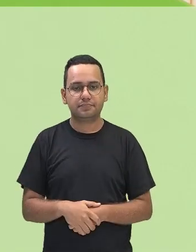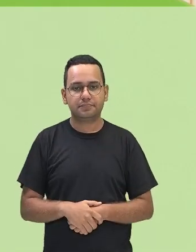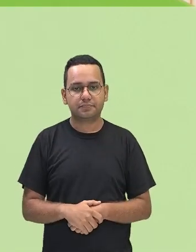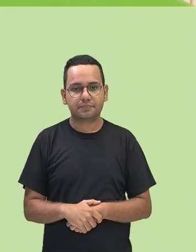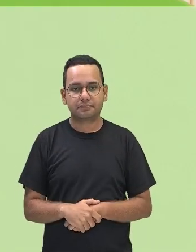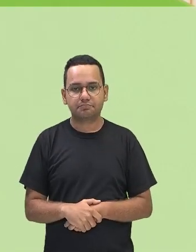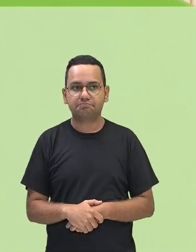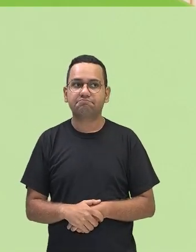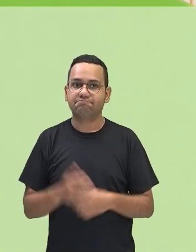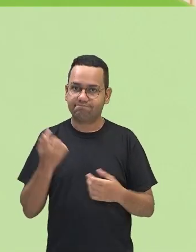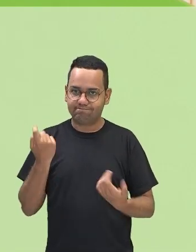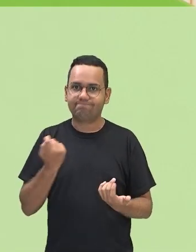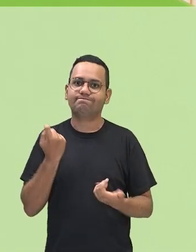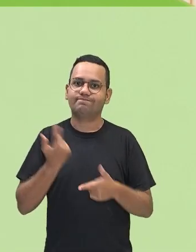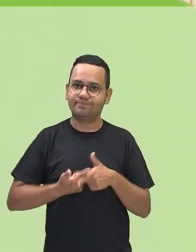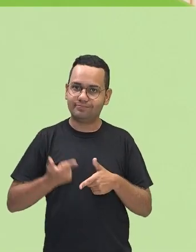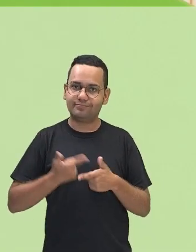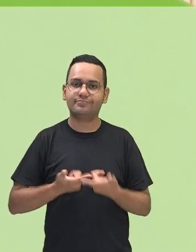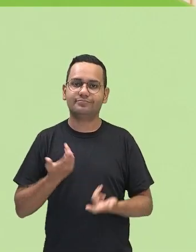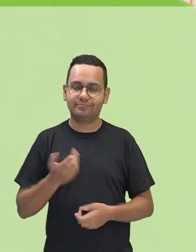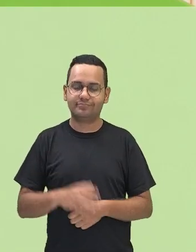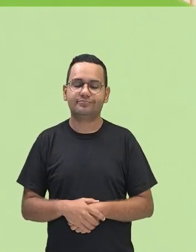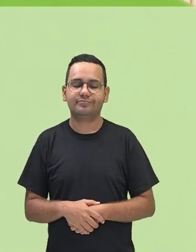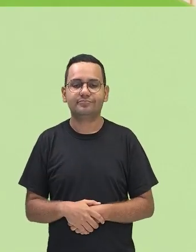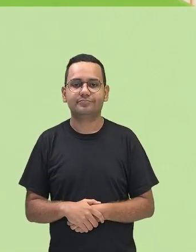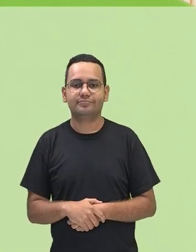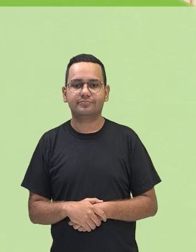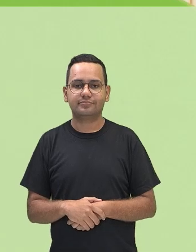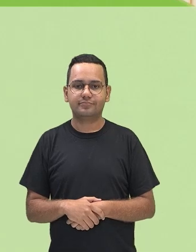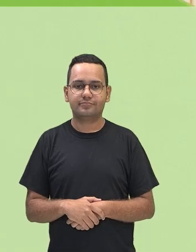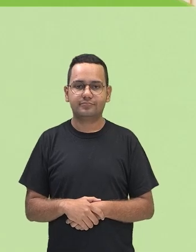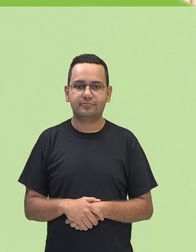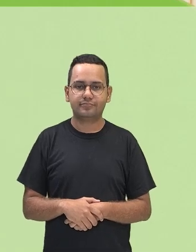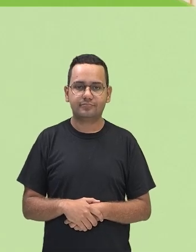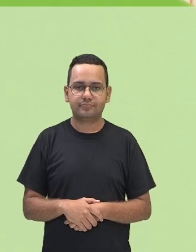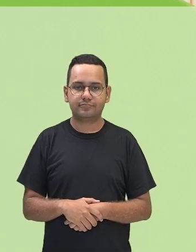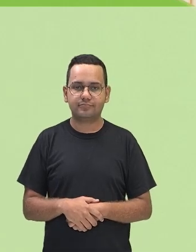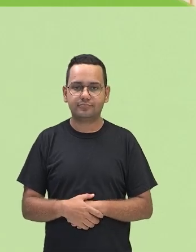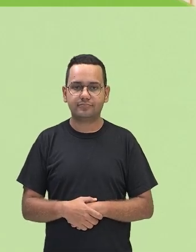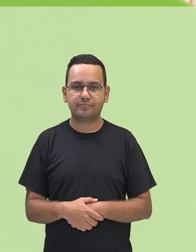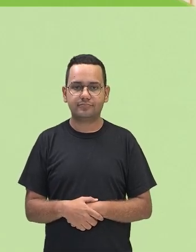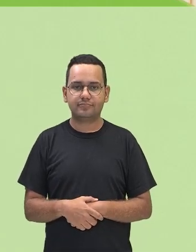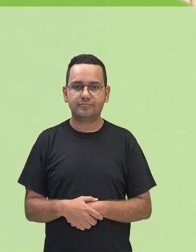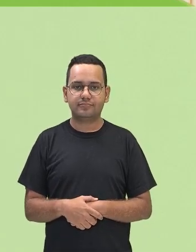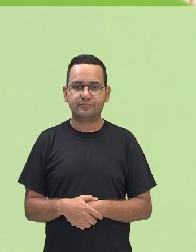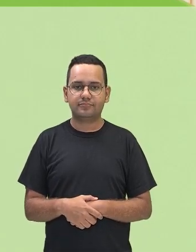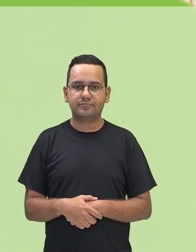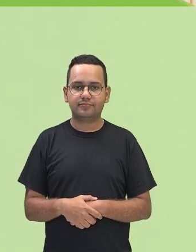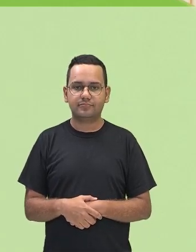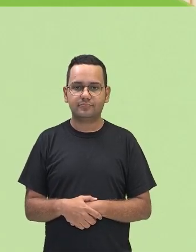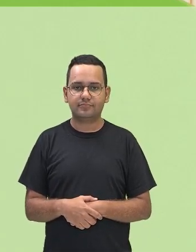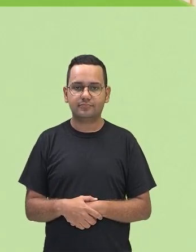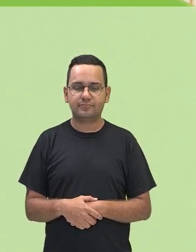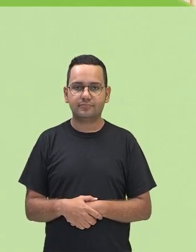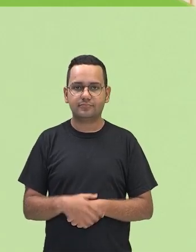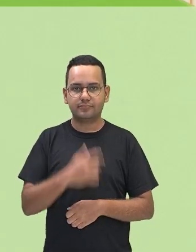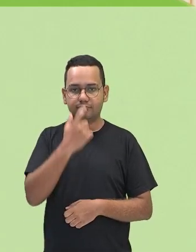um grave problema de saúde pública que acontece no Brasil. Tá? Vamos ver aí que os